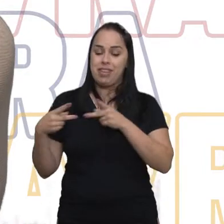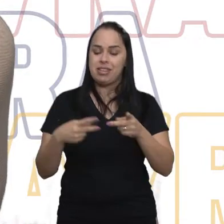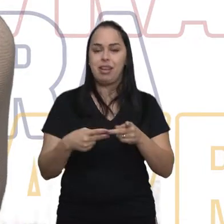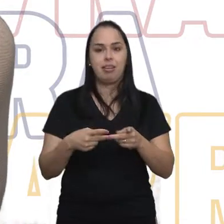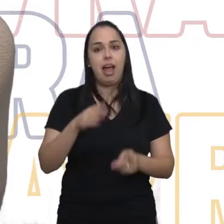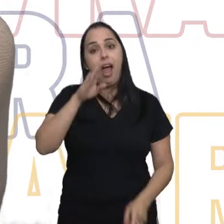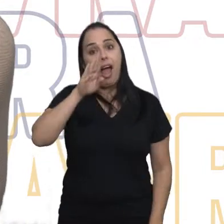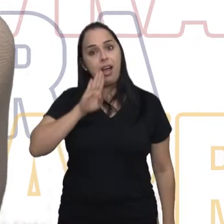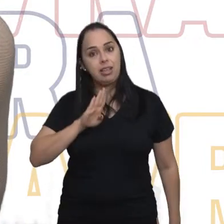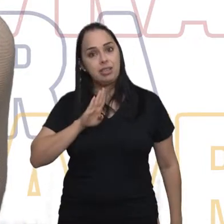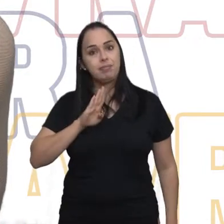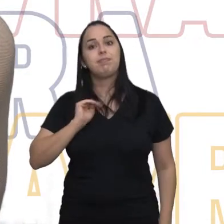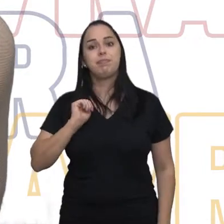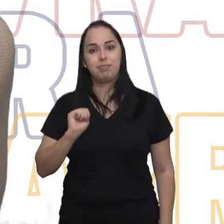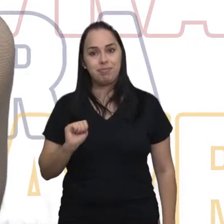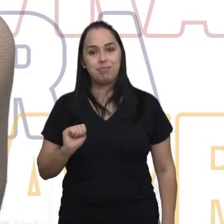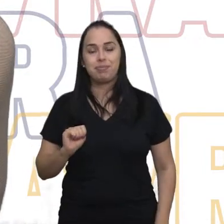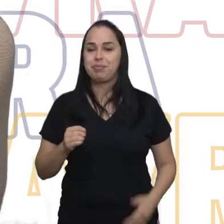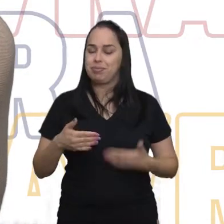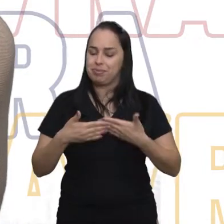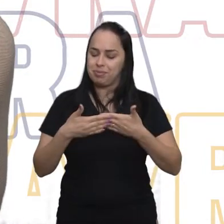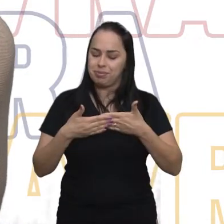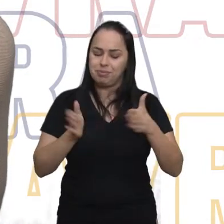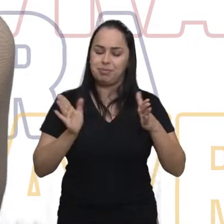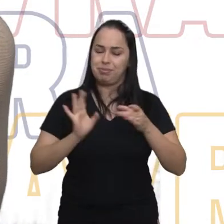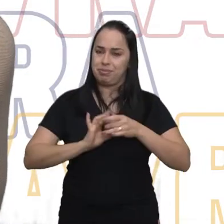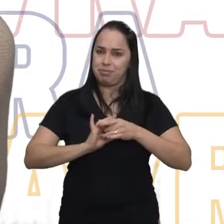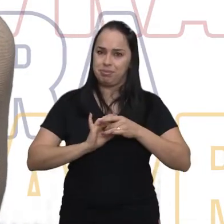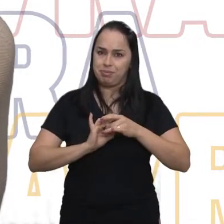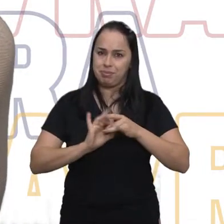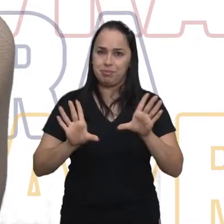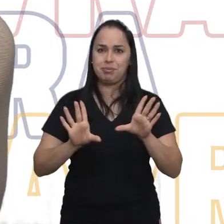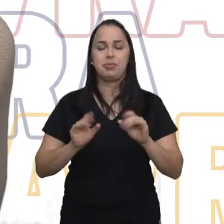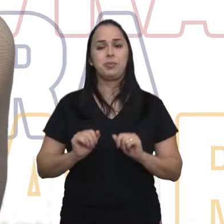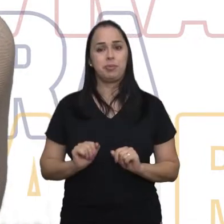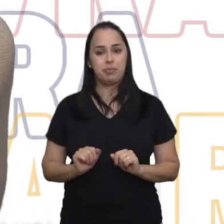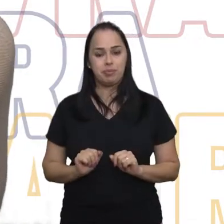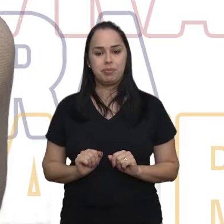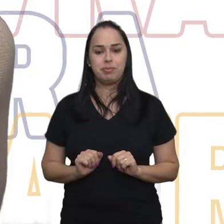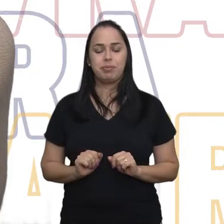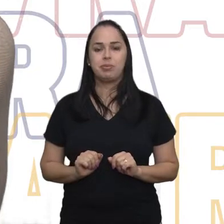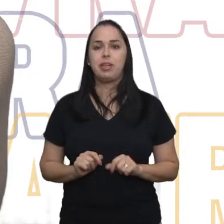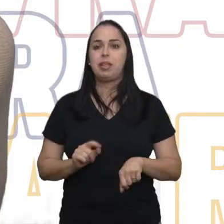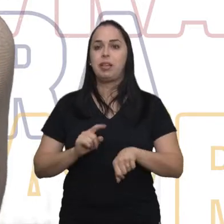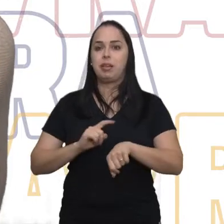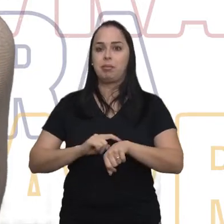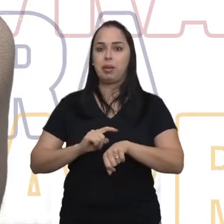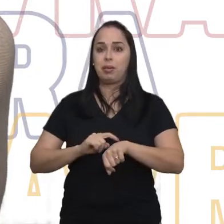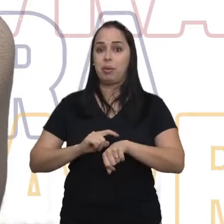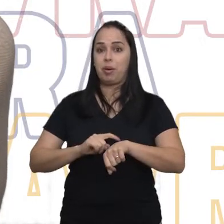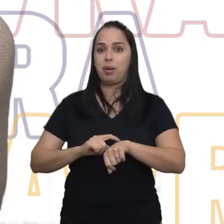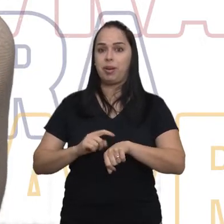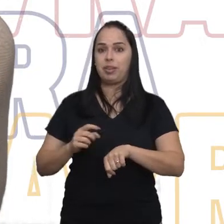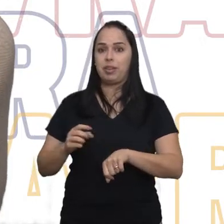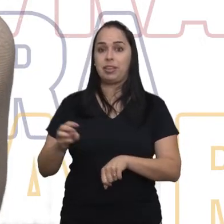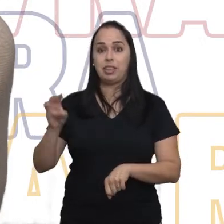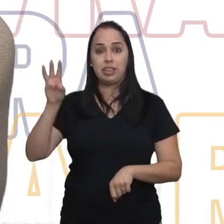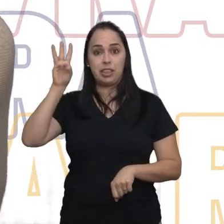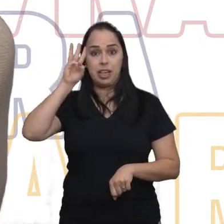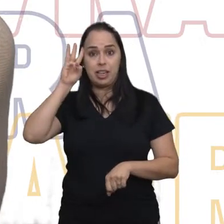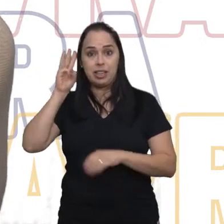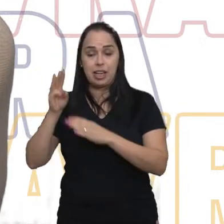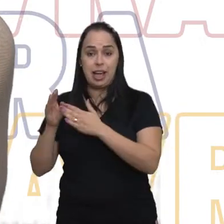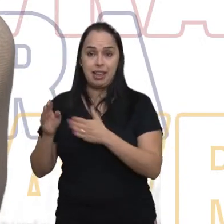custo, não é? É um museu aberto para a municipalidade e os horários de visitação é de terça